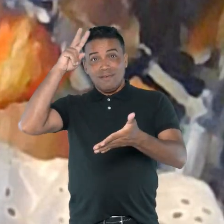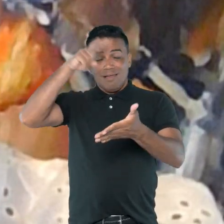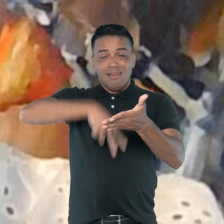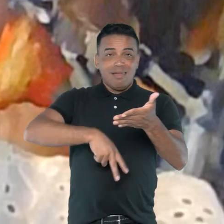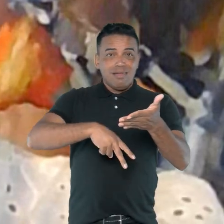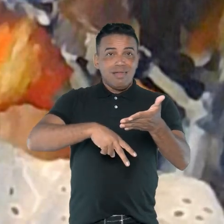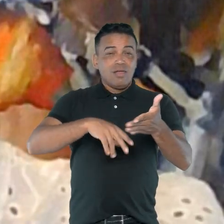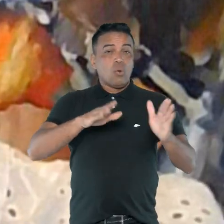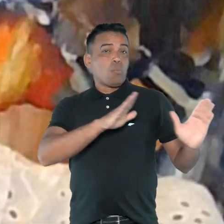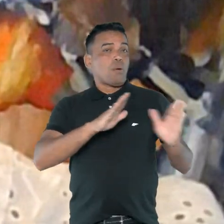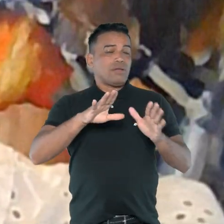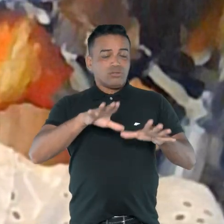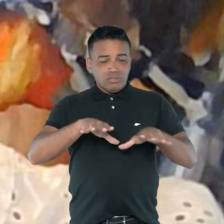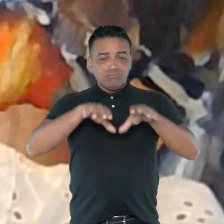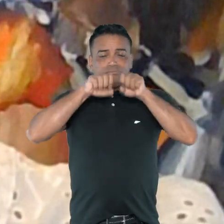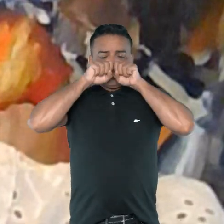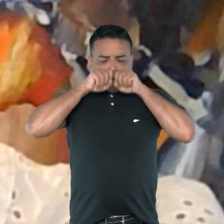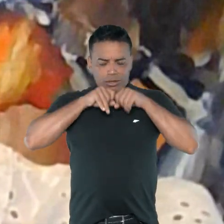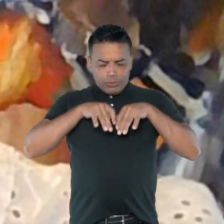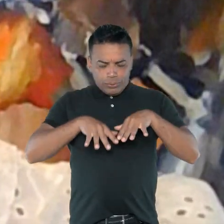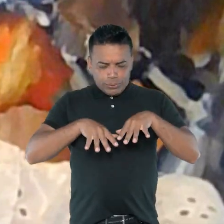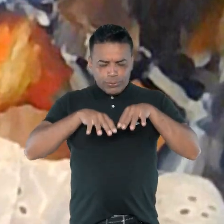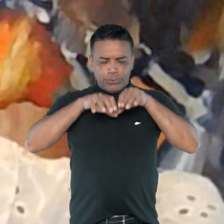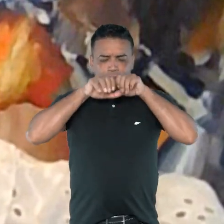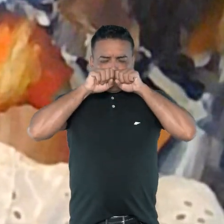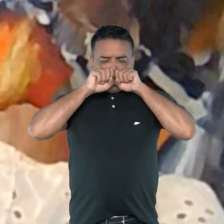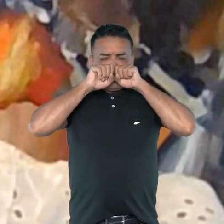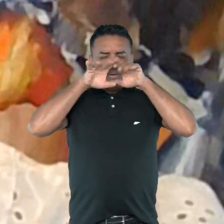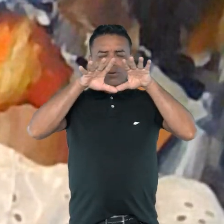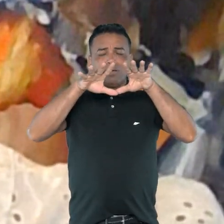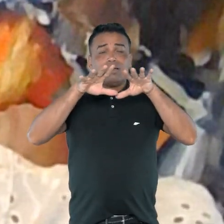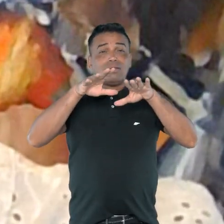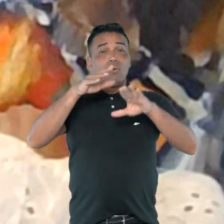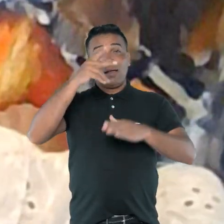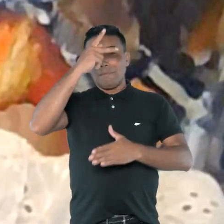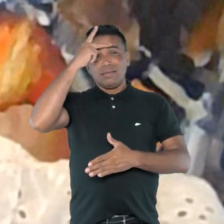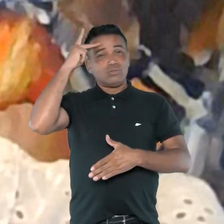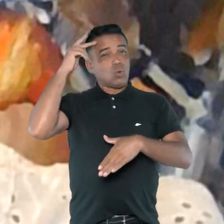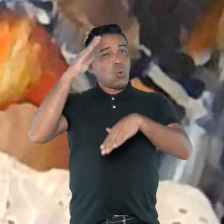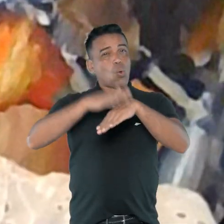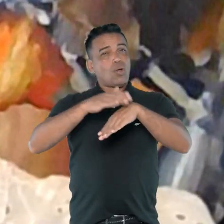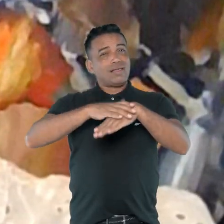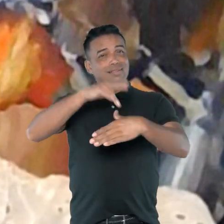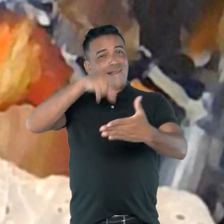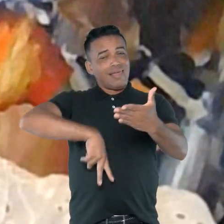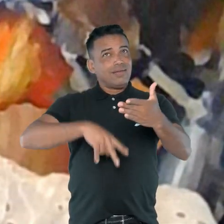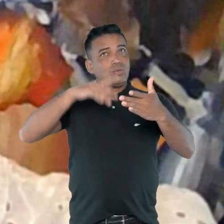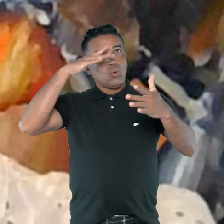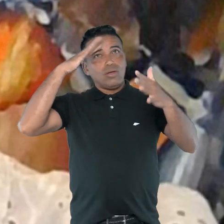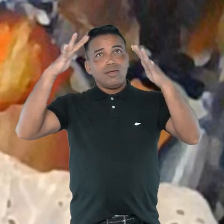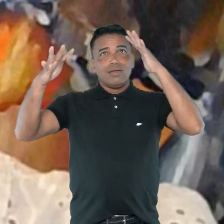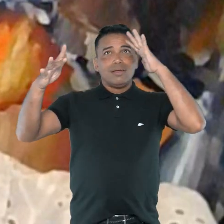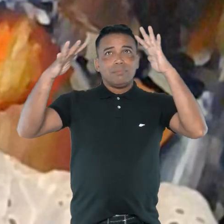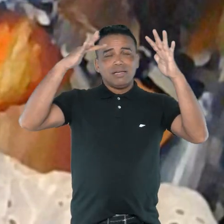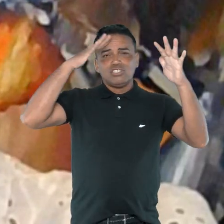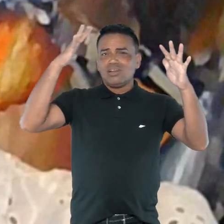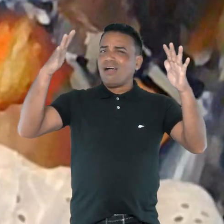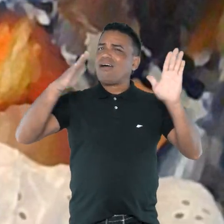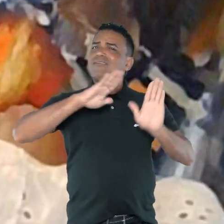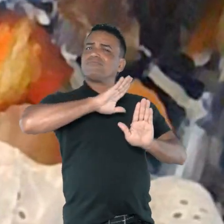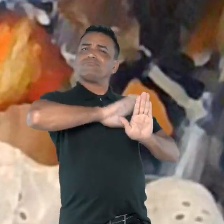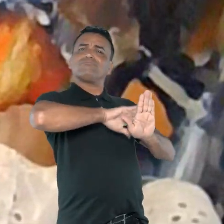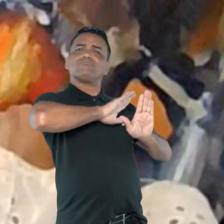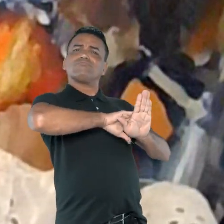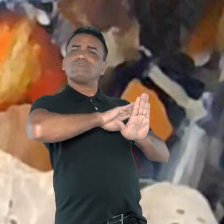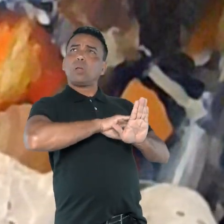ter um espaço para poder preencher aquilo, para poder imaginar o que